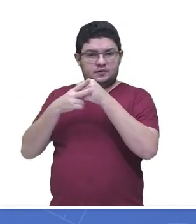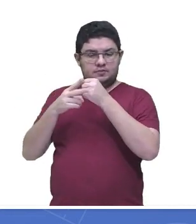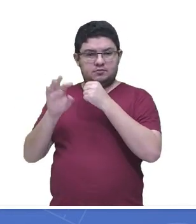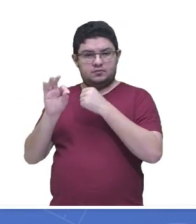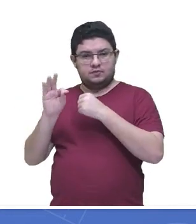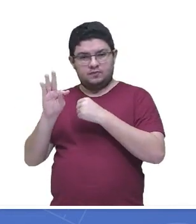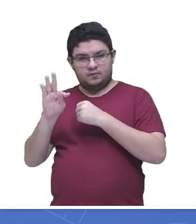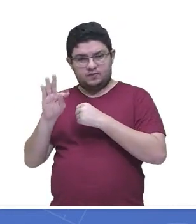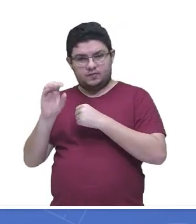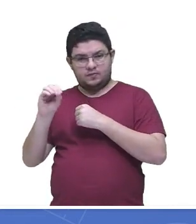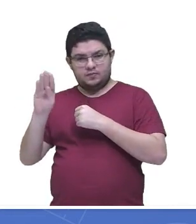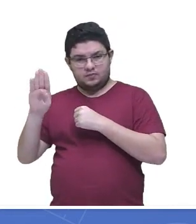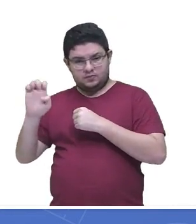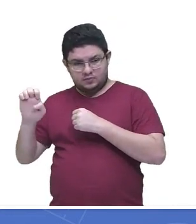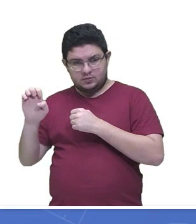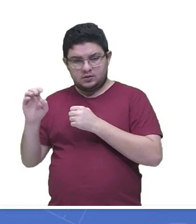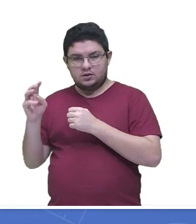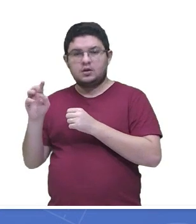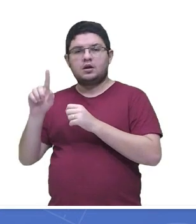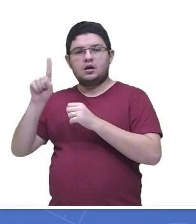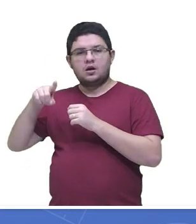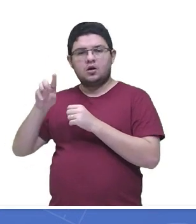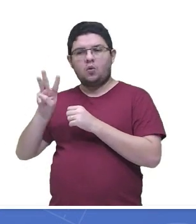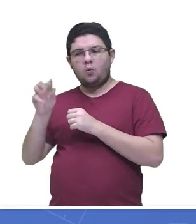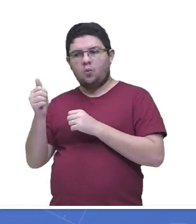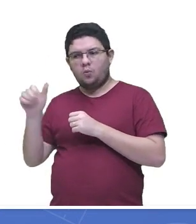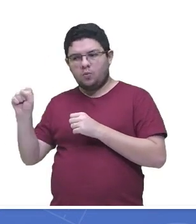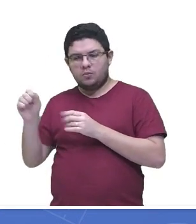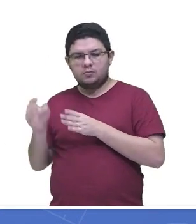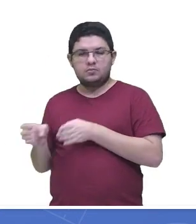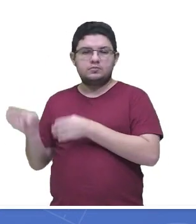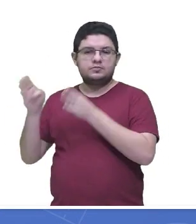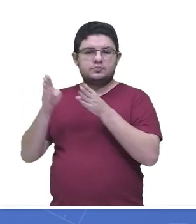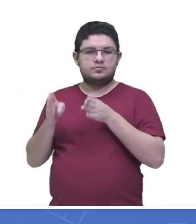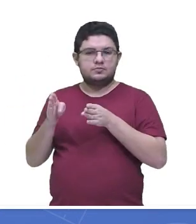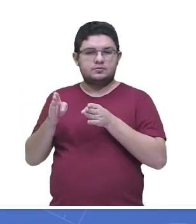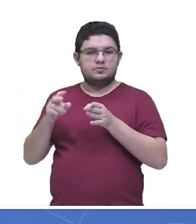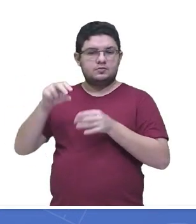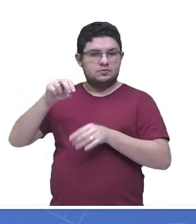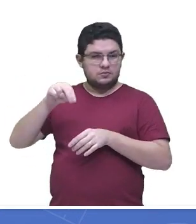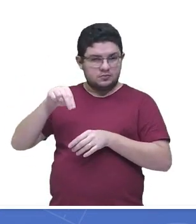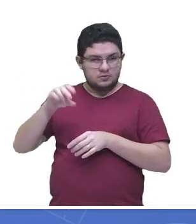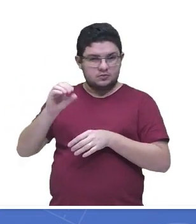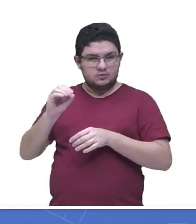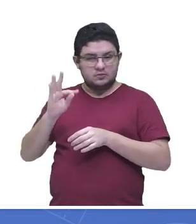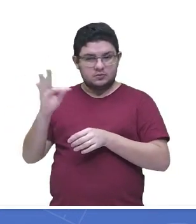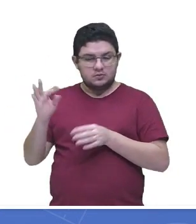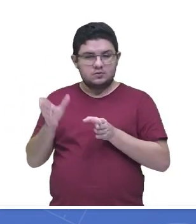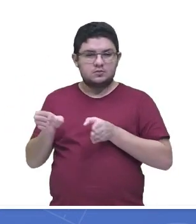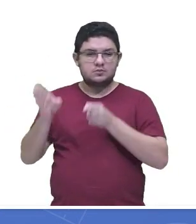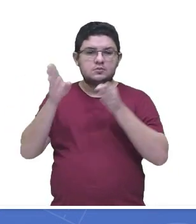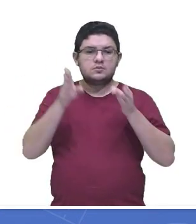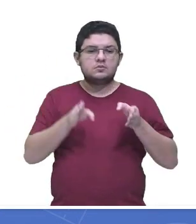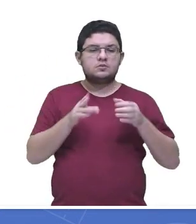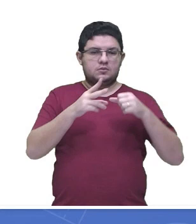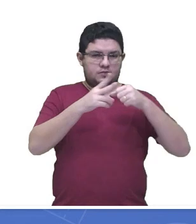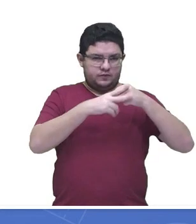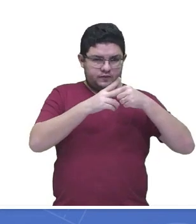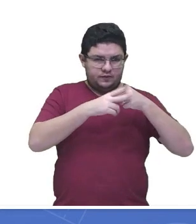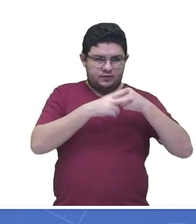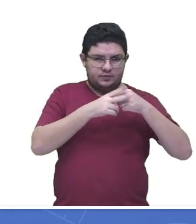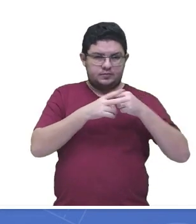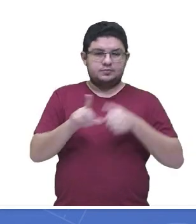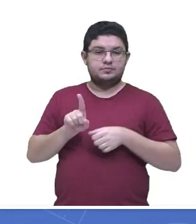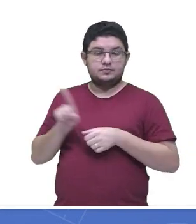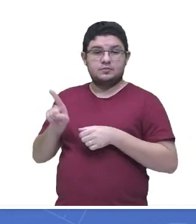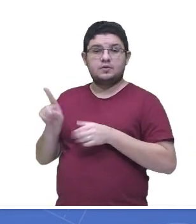certo, ok? Então, I was not surfing the net. I was not surfing the net. Eu não estava navegando na internet. Right?